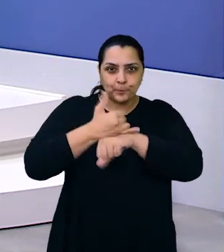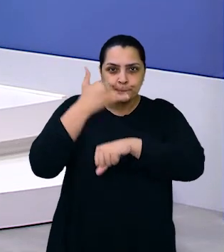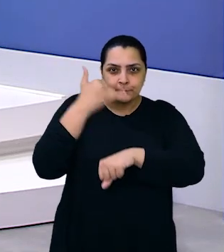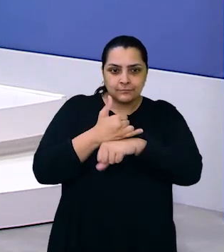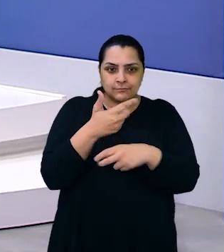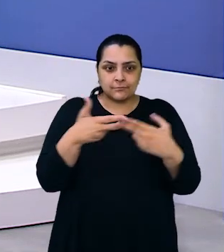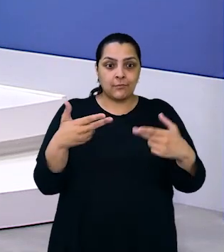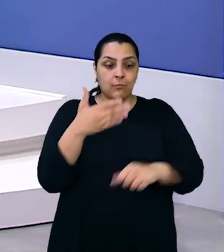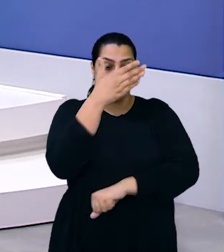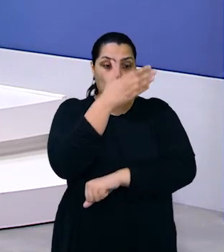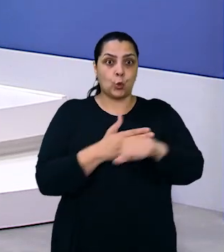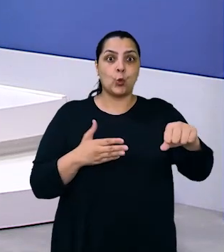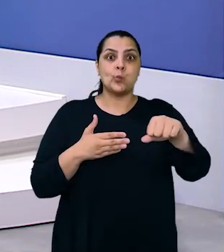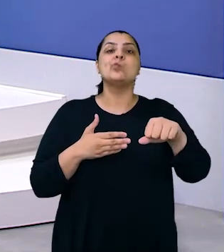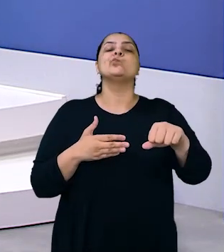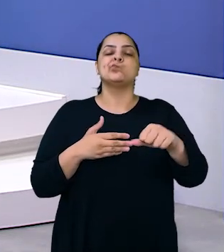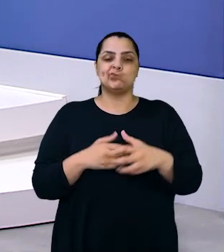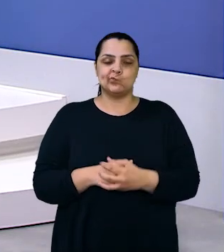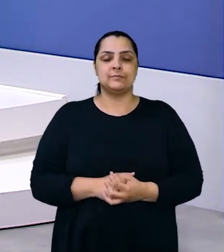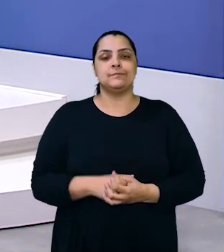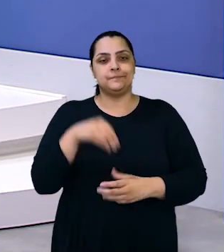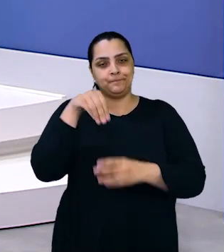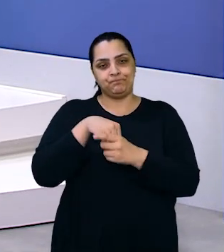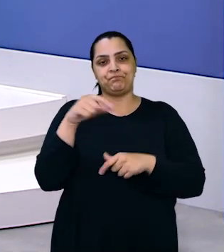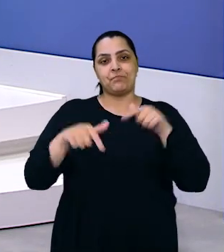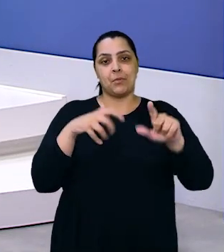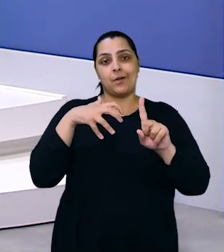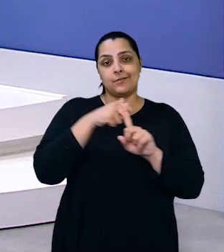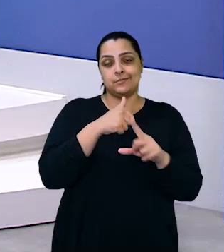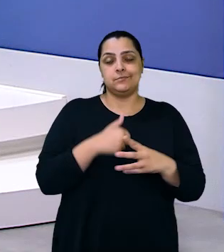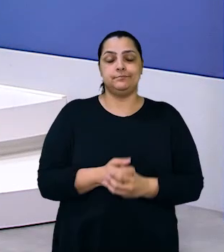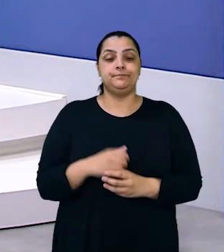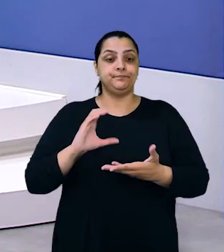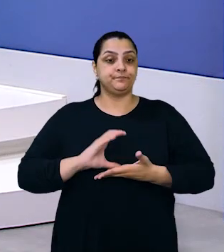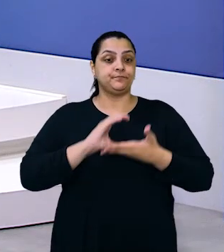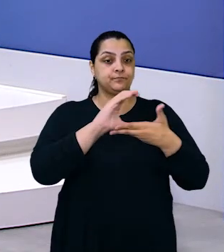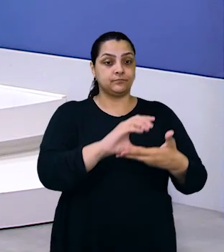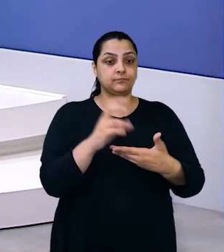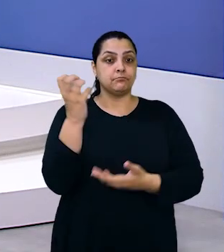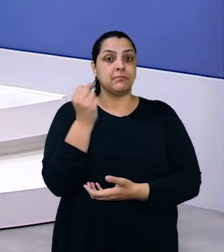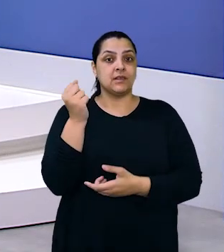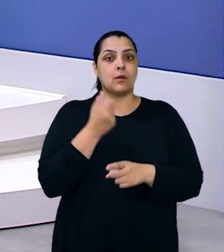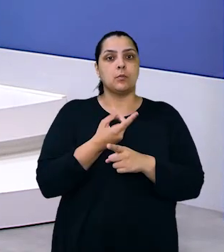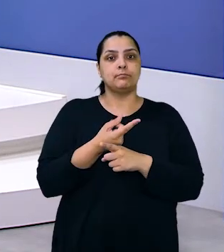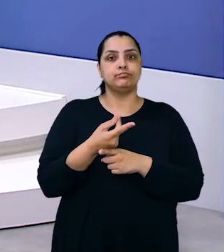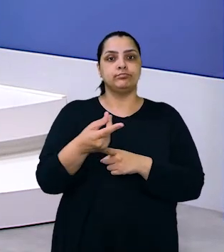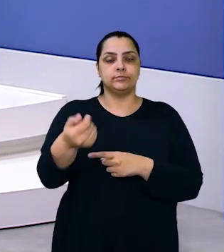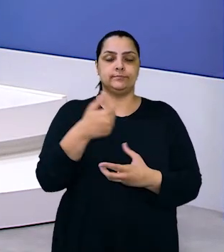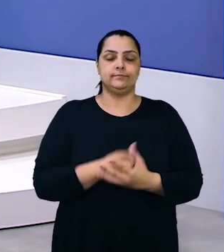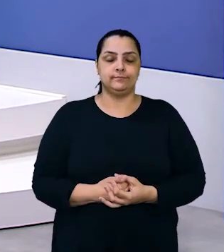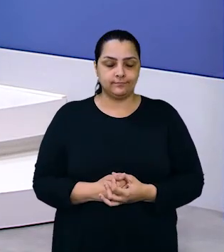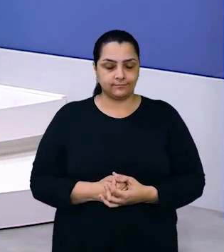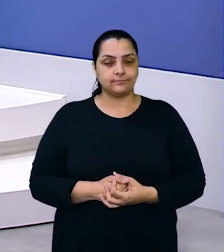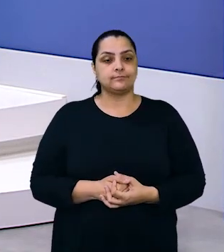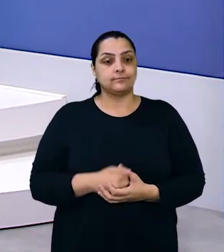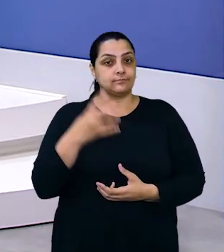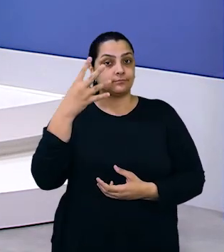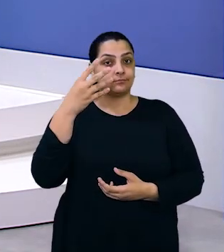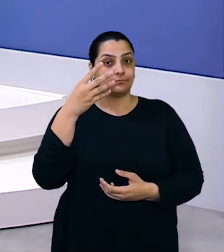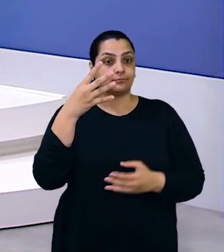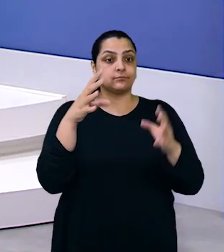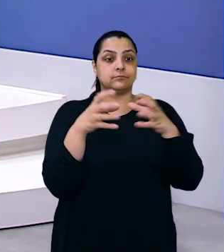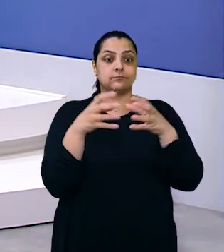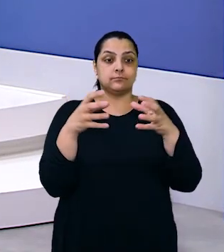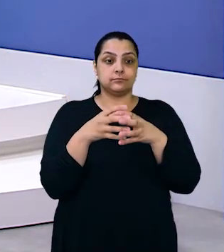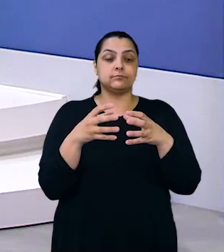metálicas que perdeu a mão em um acidente de trabalho. Ele deve receber indenização e pensão vitalícia. A 4ª turma manteve a